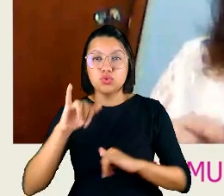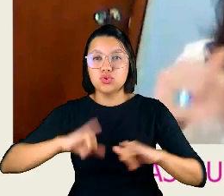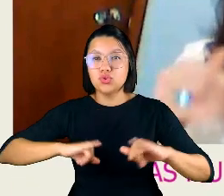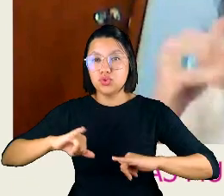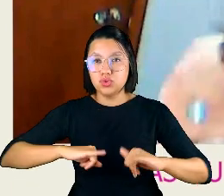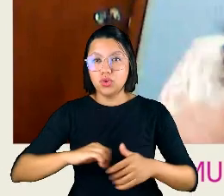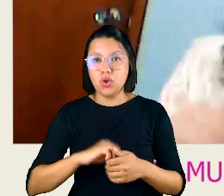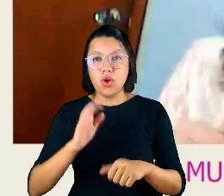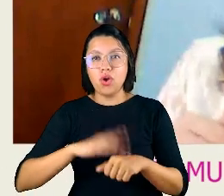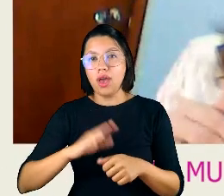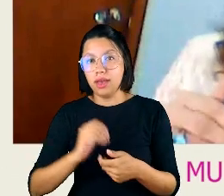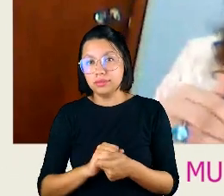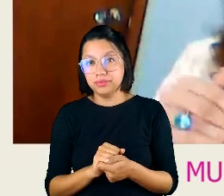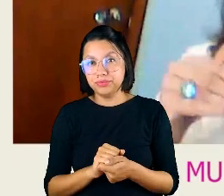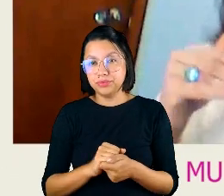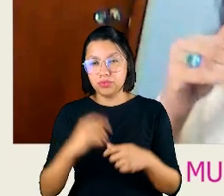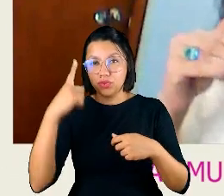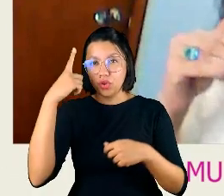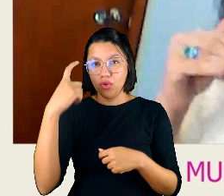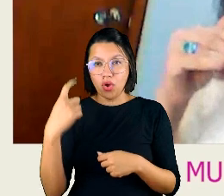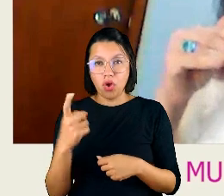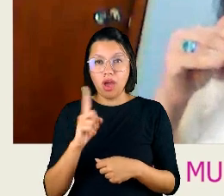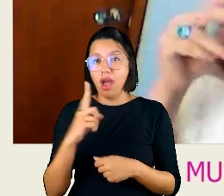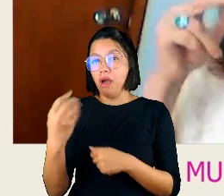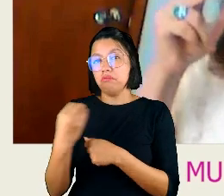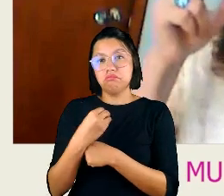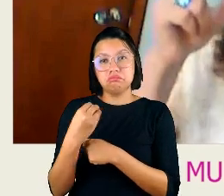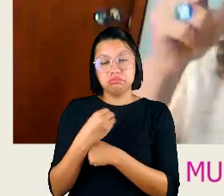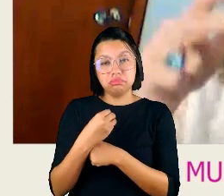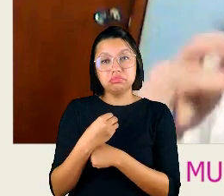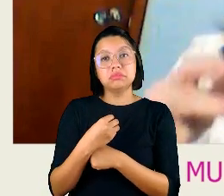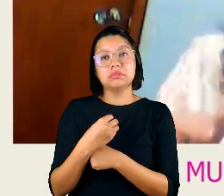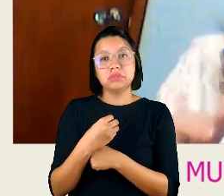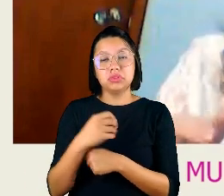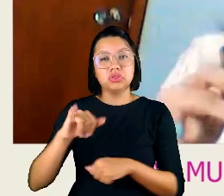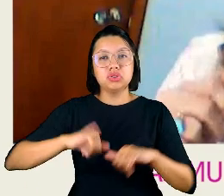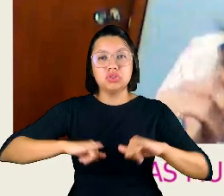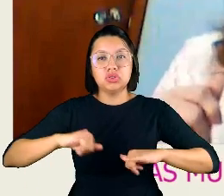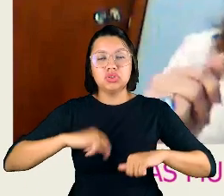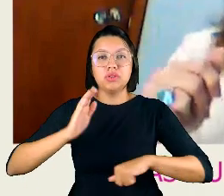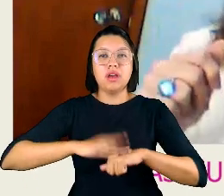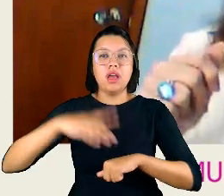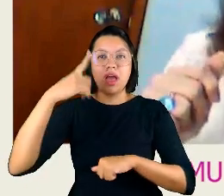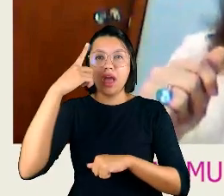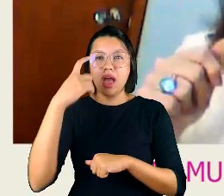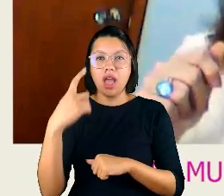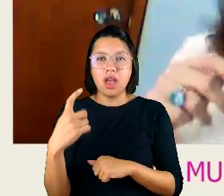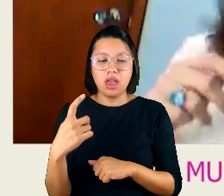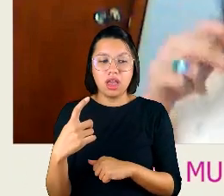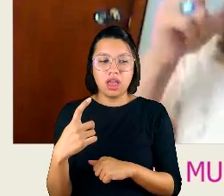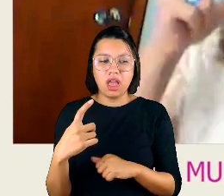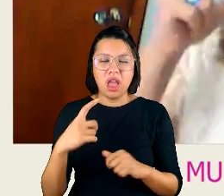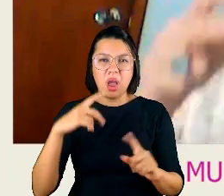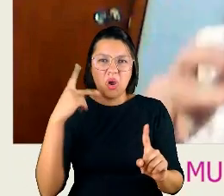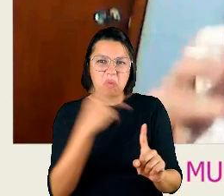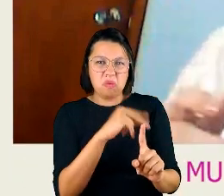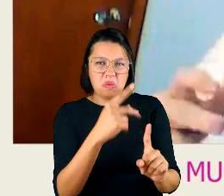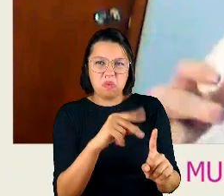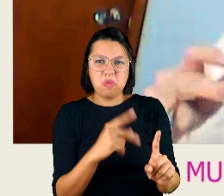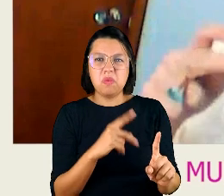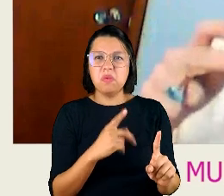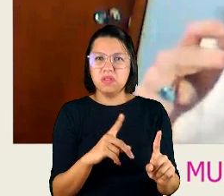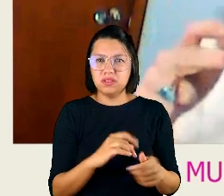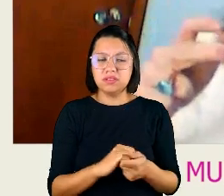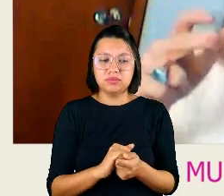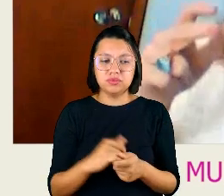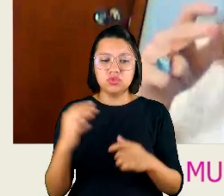a violência do não cuidar, elas sofrem mais a violência da agressão física, elas sofrem